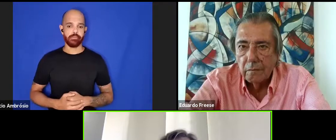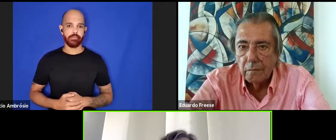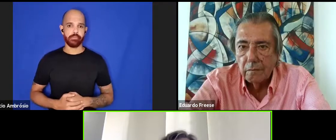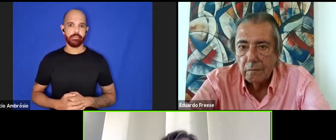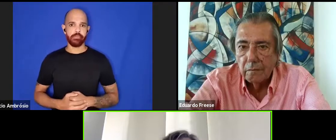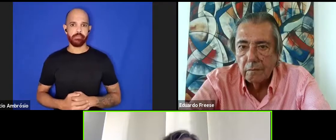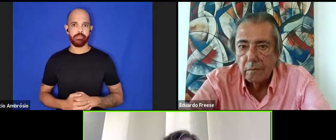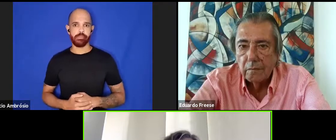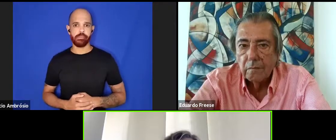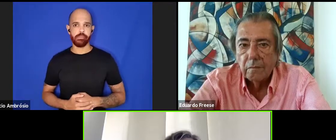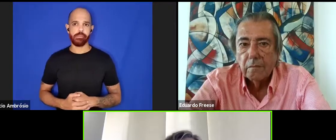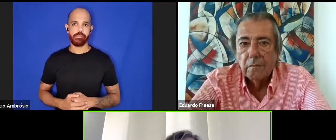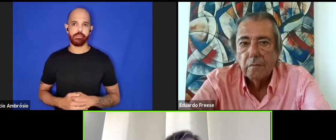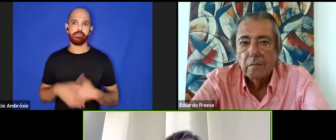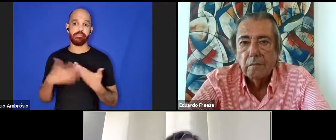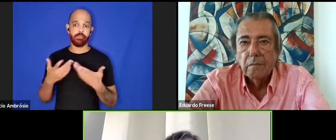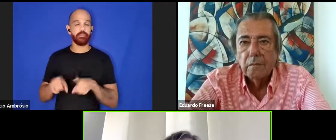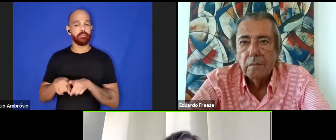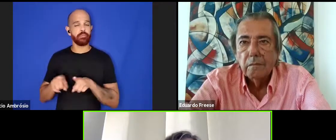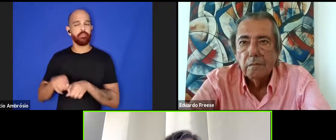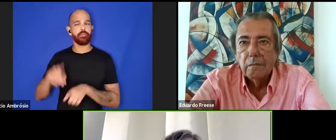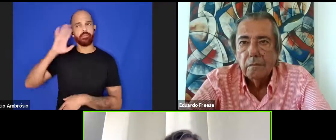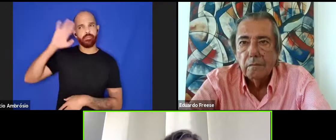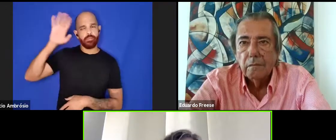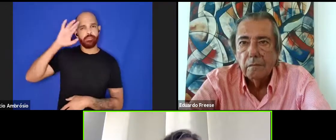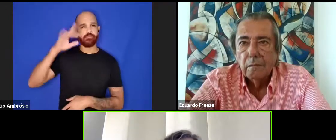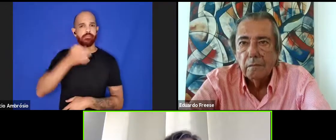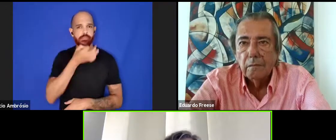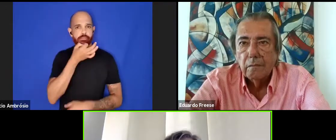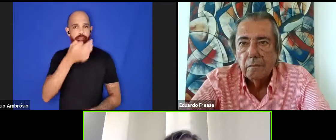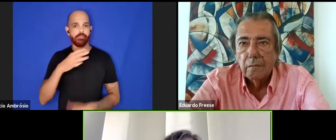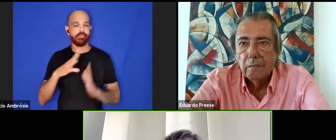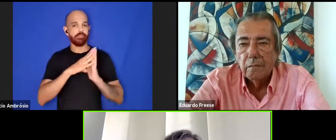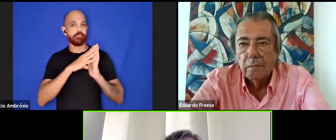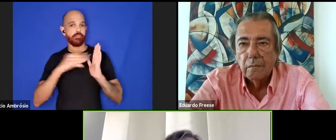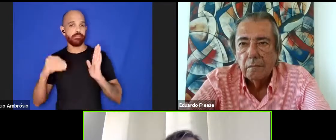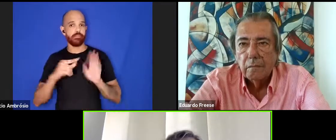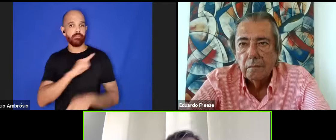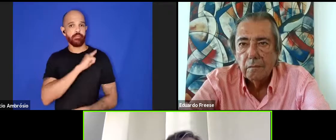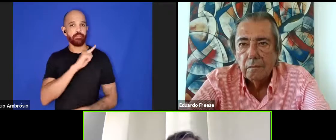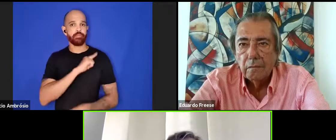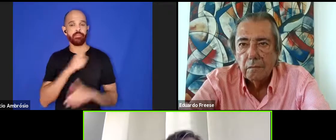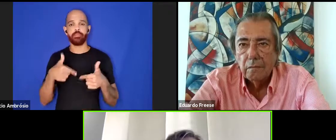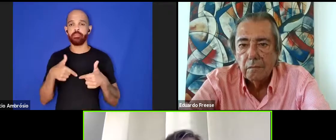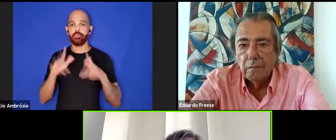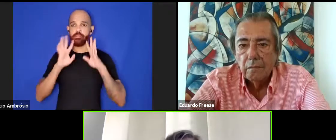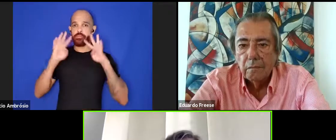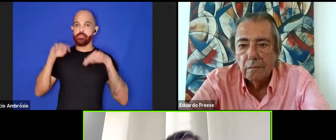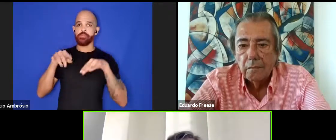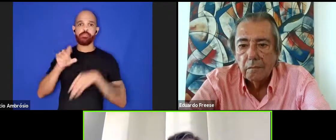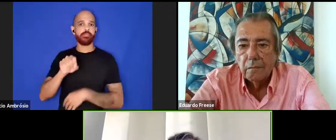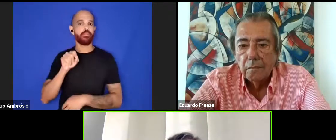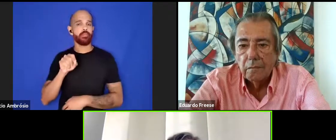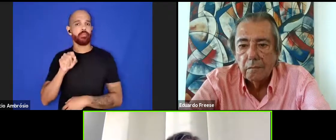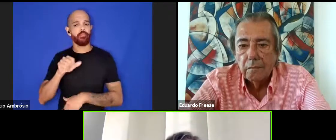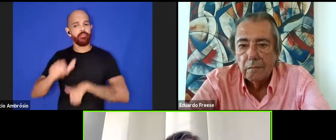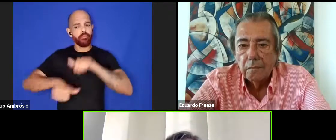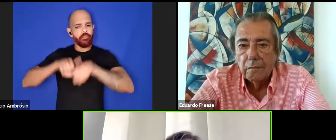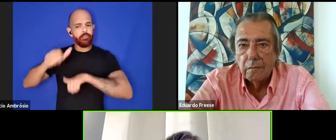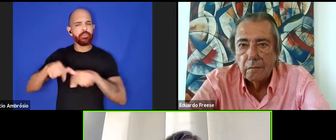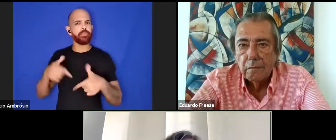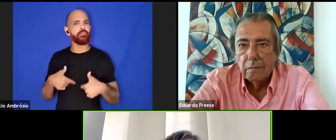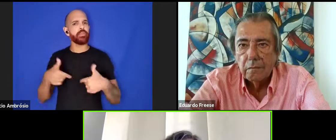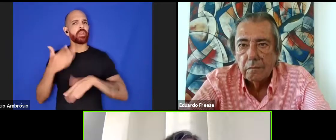E realizando a reflexão crítica sobre os modelos de gestão e atenção implantados, procurando subsidiar a mudança nas práticas desenvolvidas